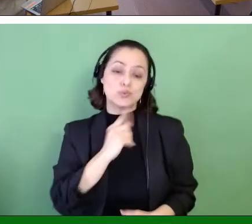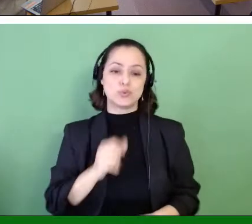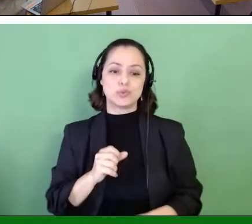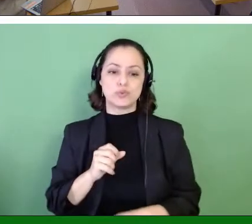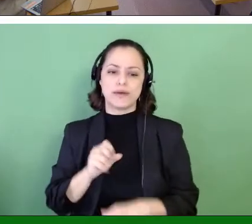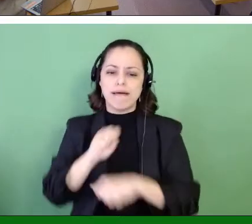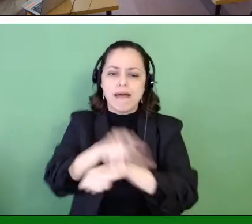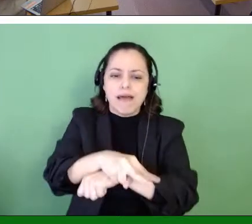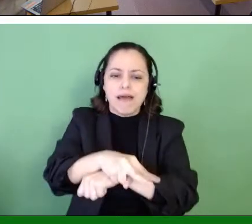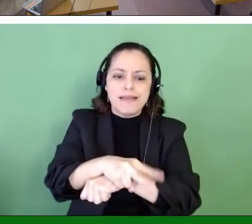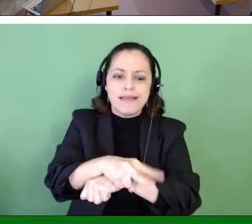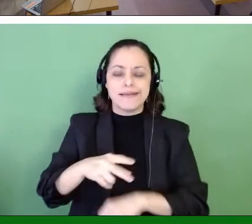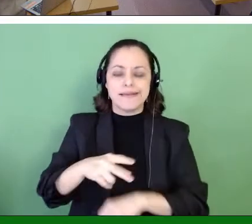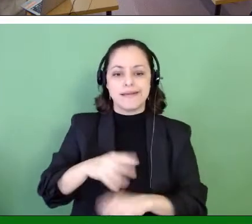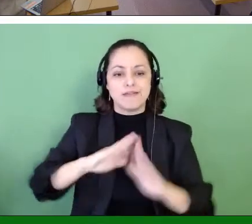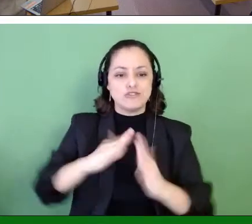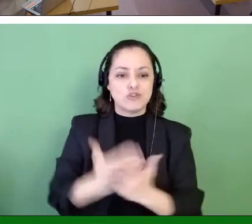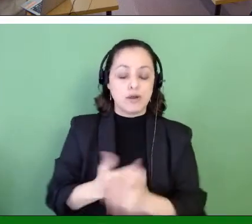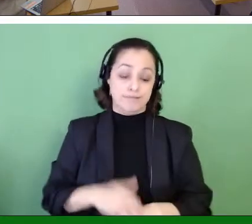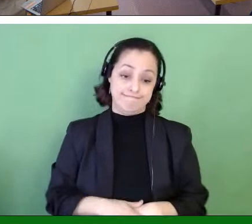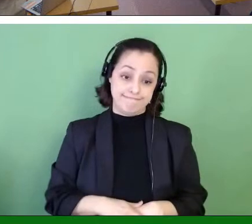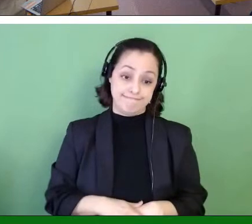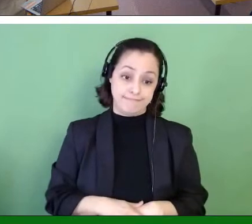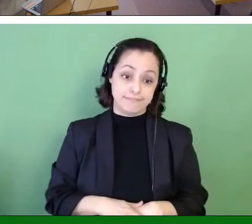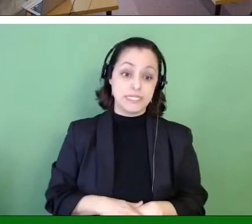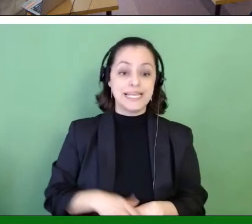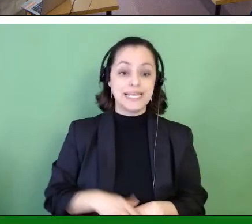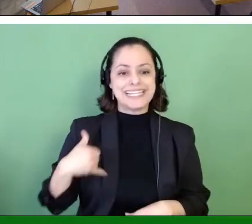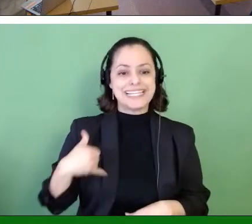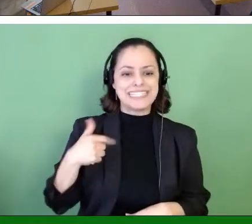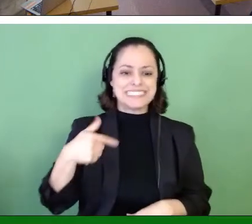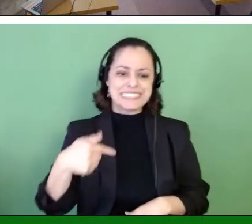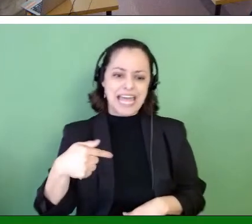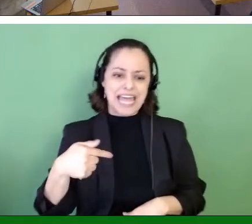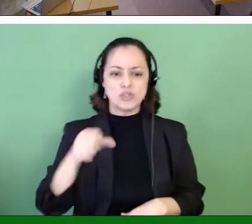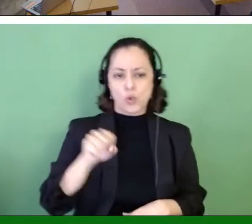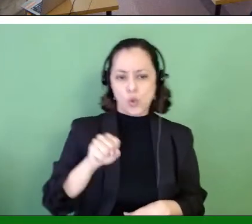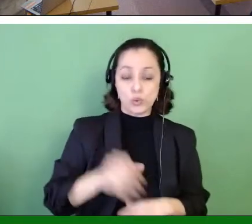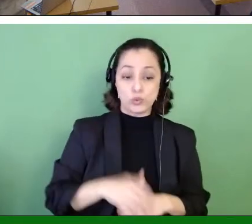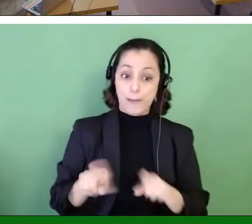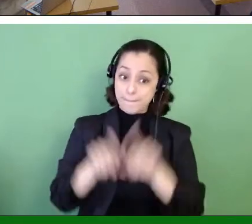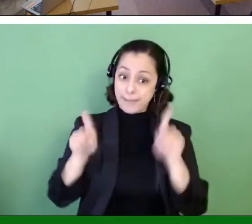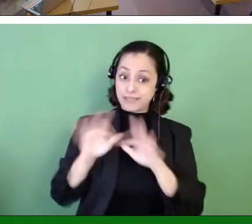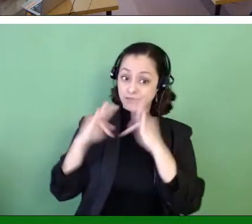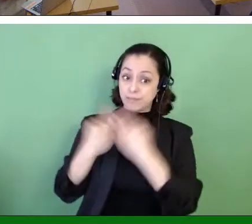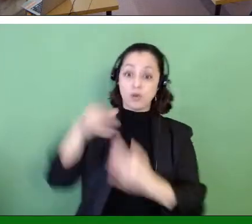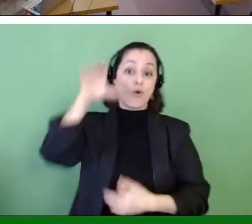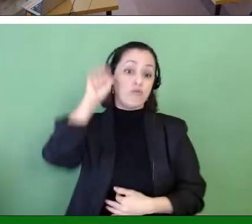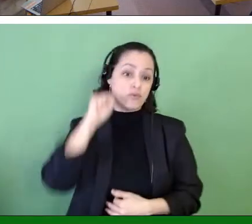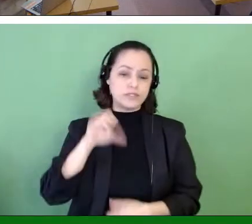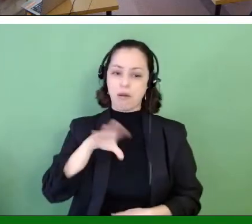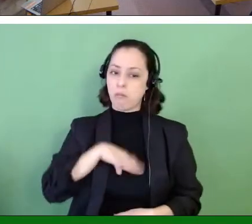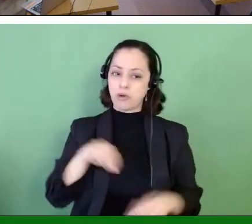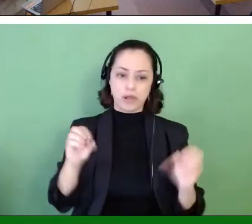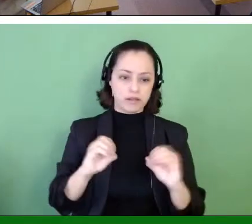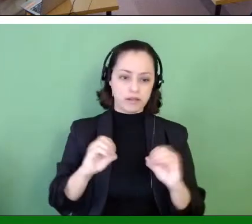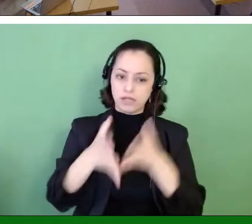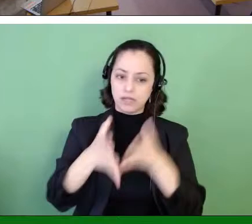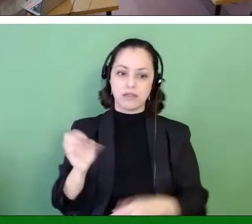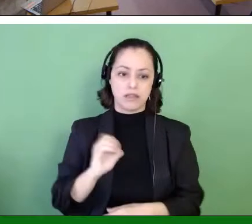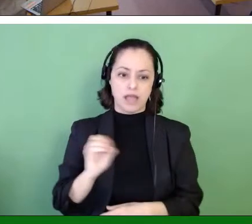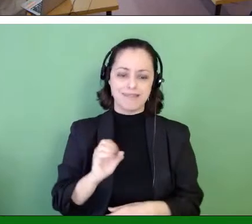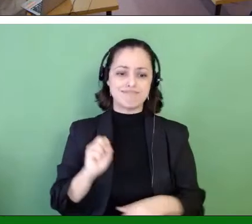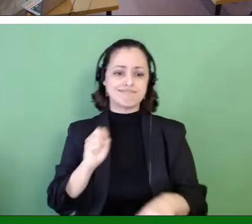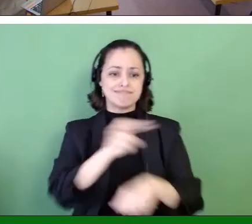8 anos de idade, numa família de ouvintes, que não tem língua portuguesa, que não tem língua de sinais, e aí eu inseri esse surdo numa escola